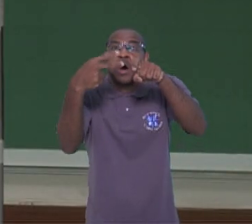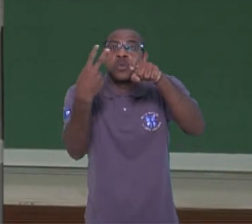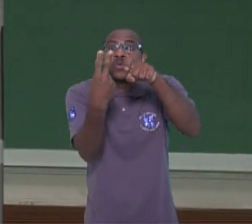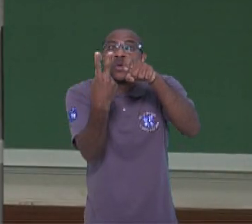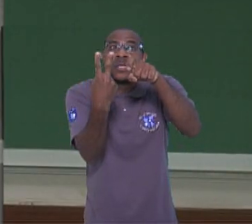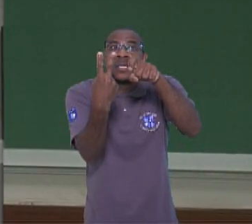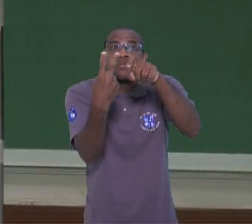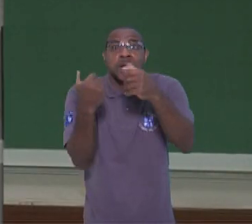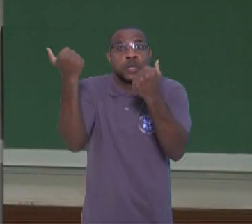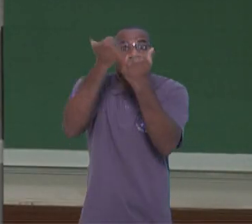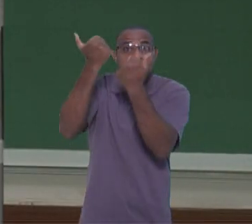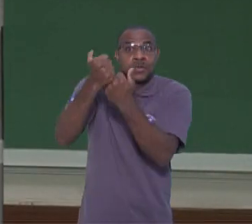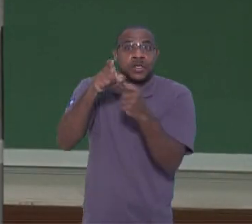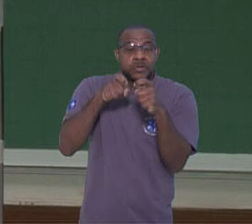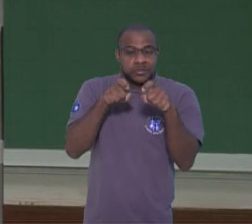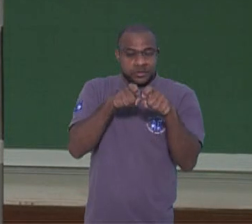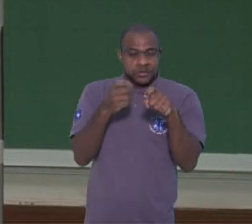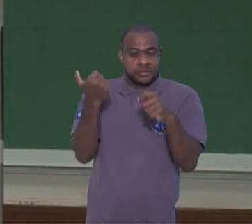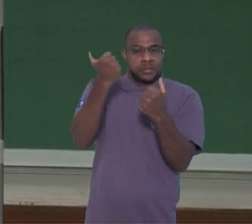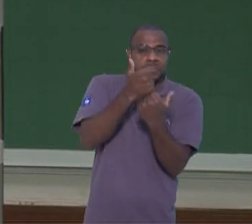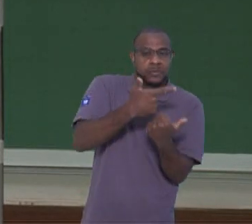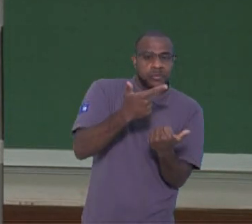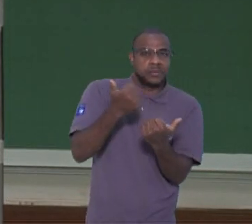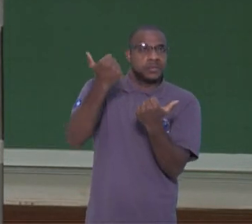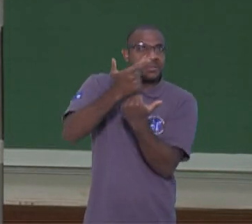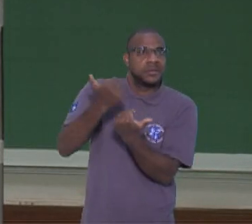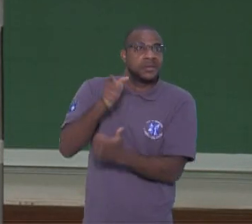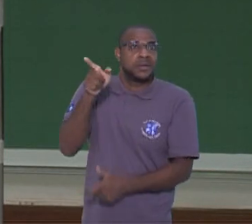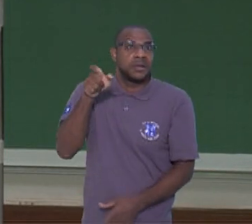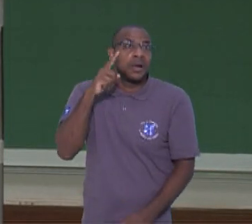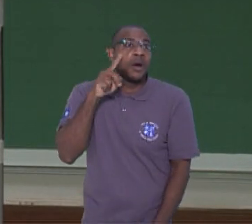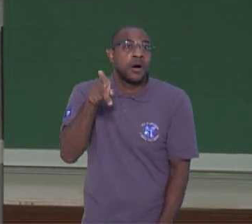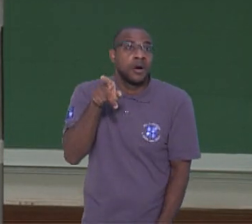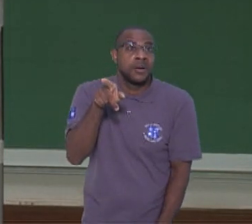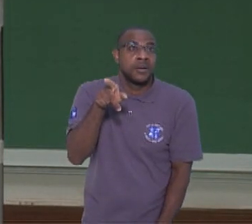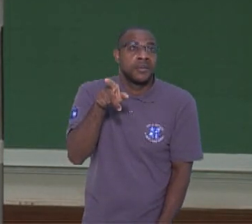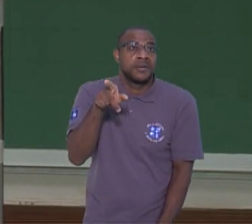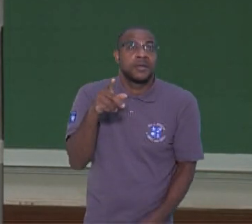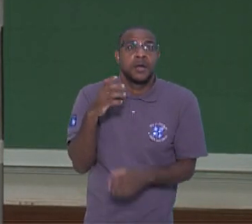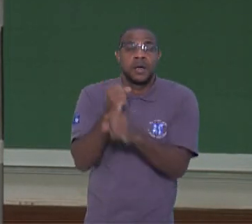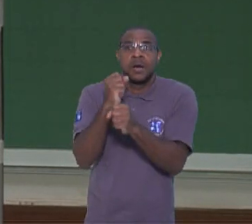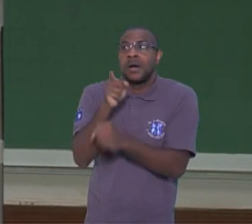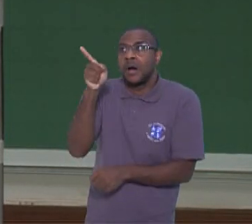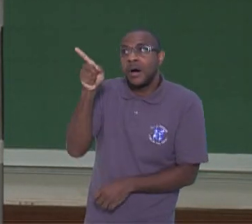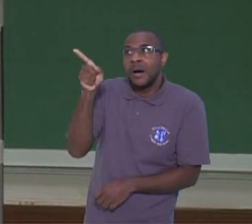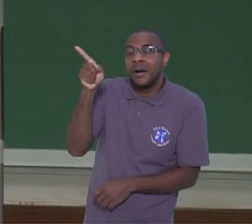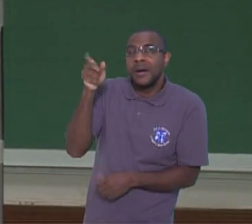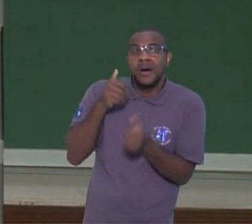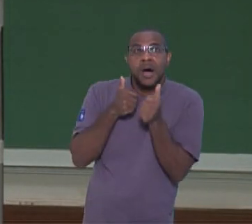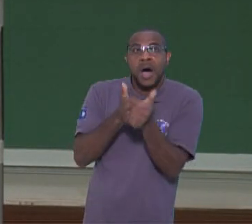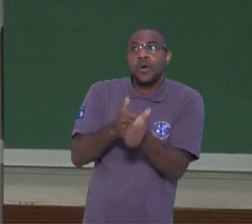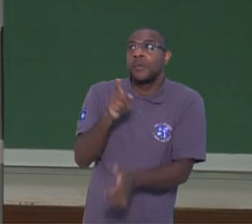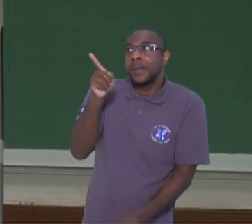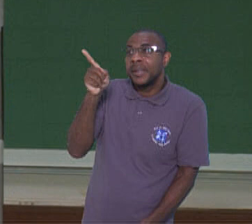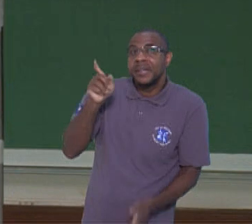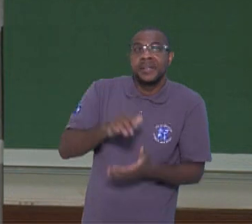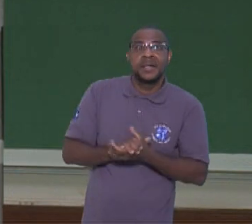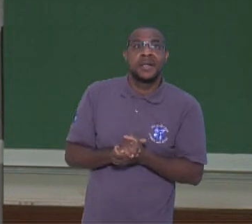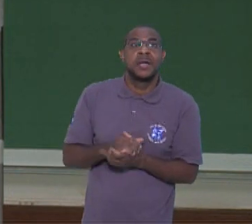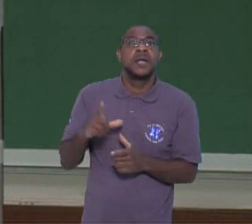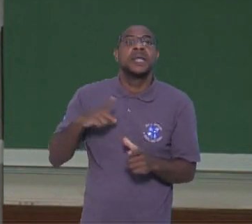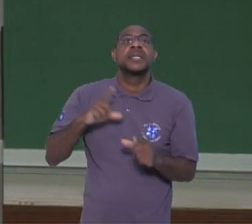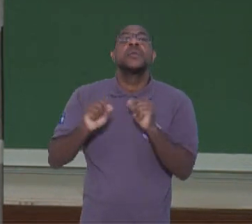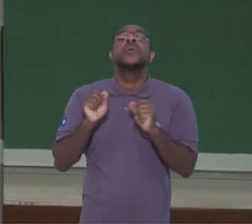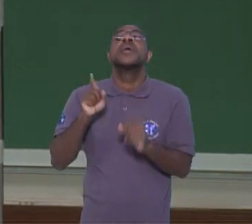o X. Então, olhando ali os cálculos, 4 menos 12 mais 8 igual a 0. O que, que eu